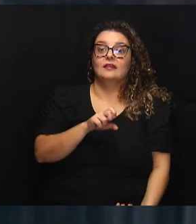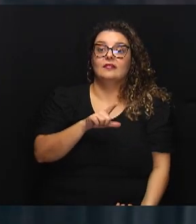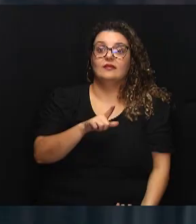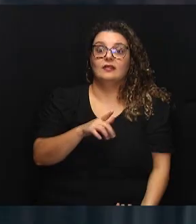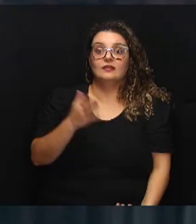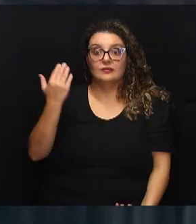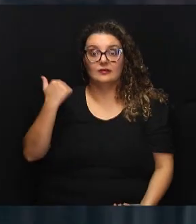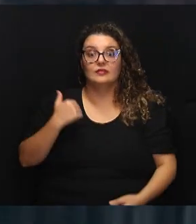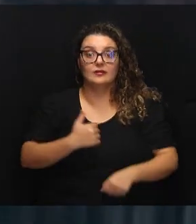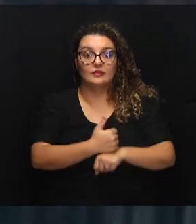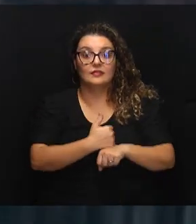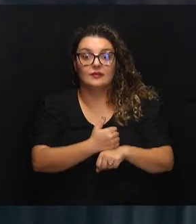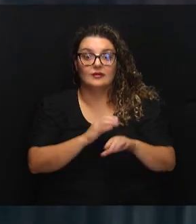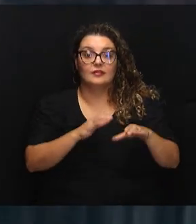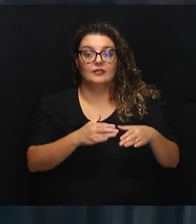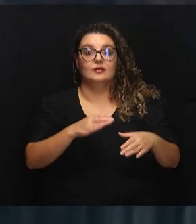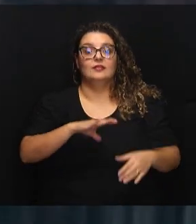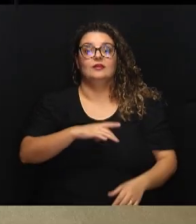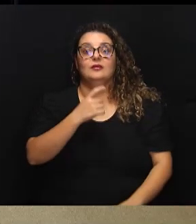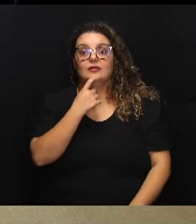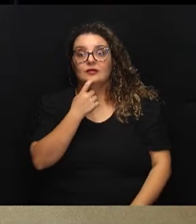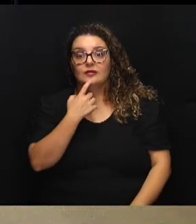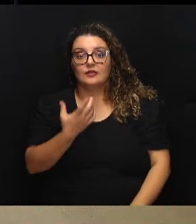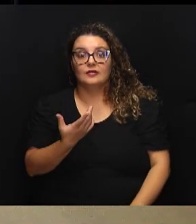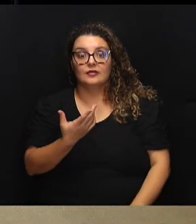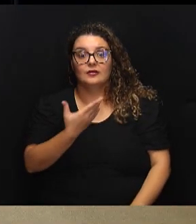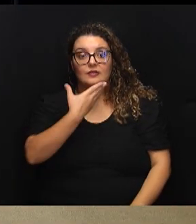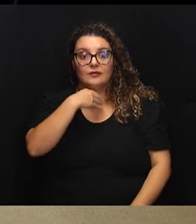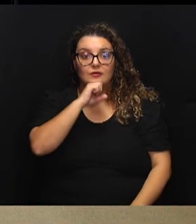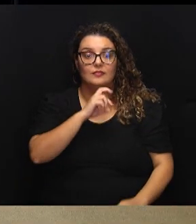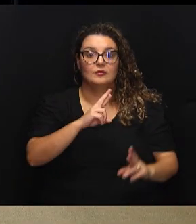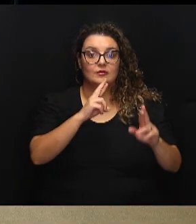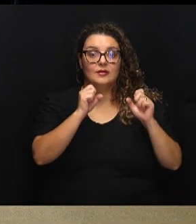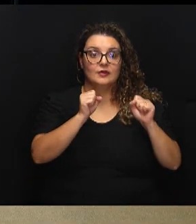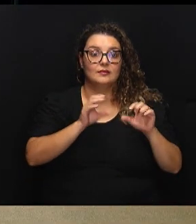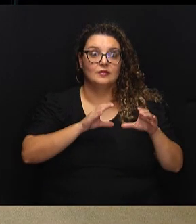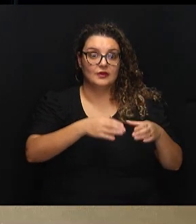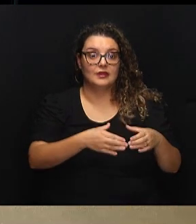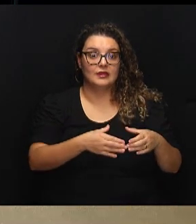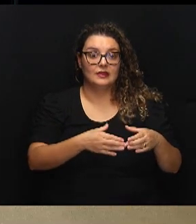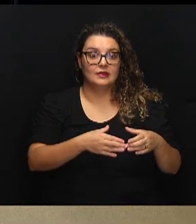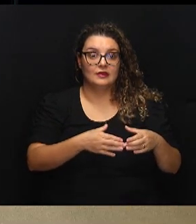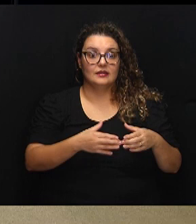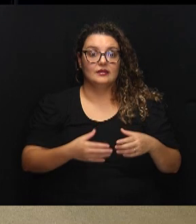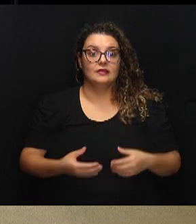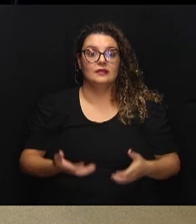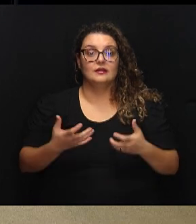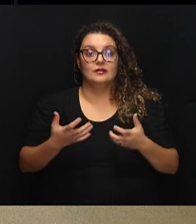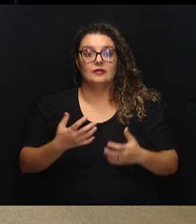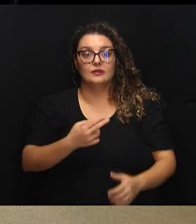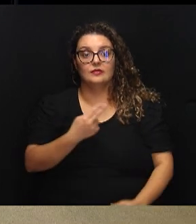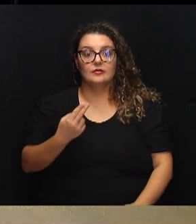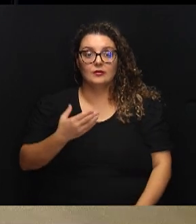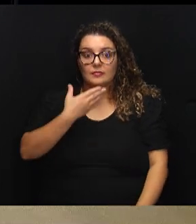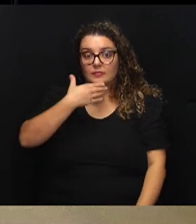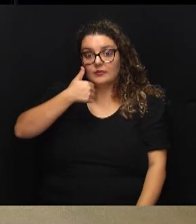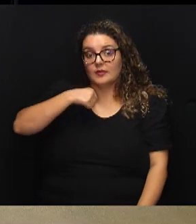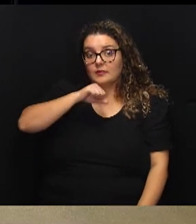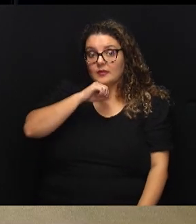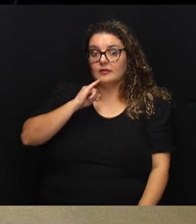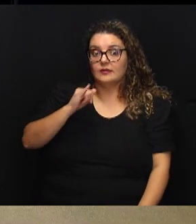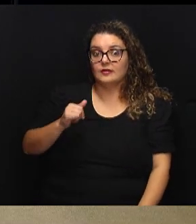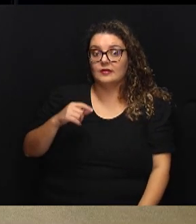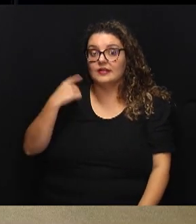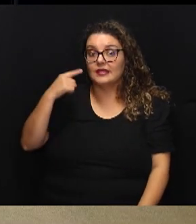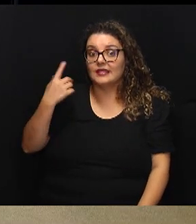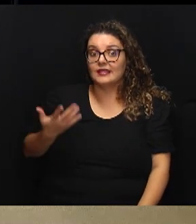que jogava num clube de Campinas, meu pai torce para esse clube e queria colocar esse nome, só que a minha mãe falou assim, tá doido?